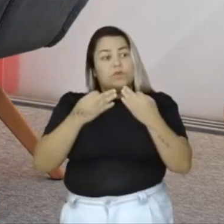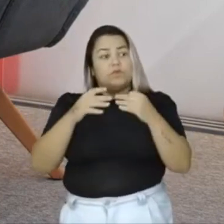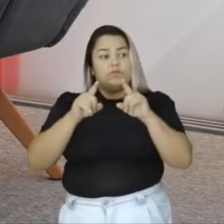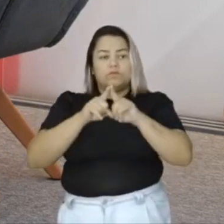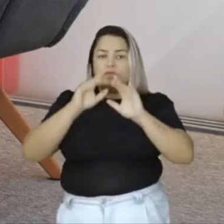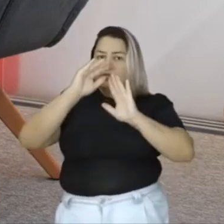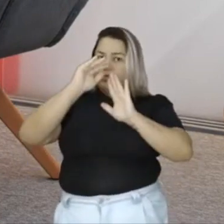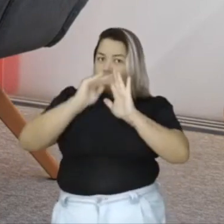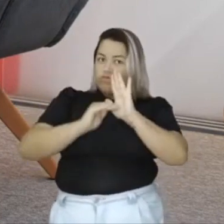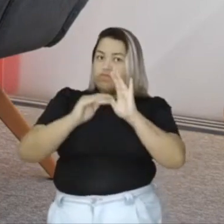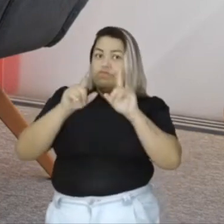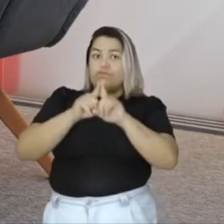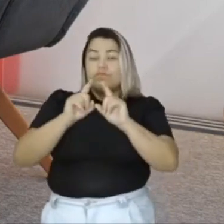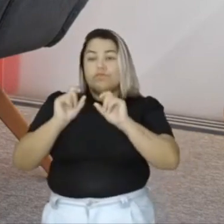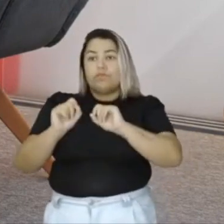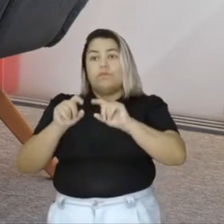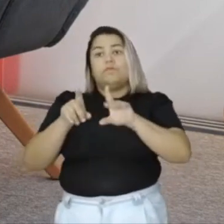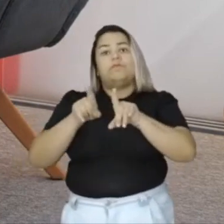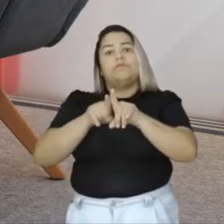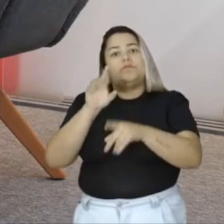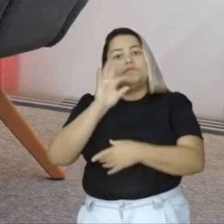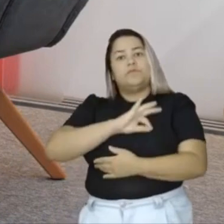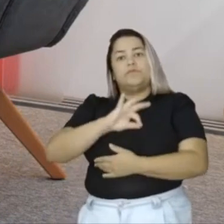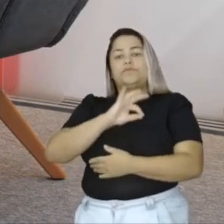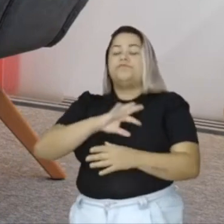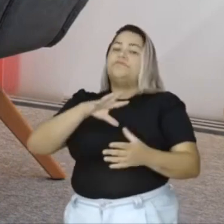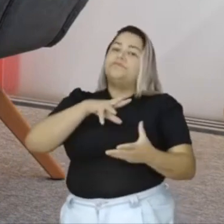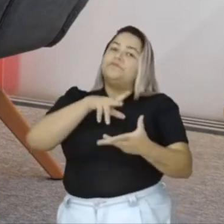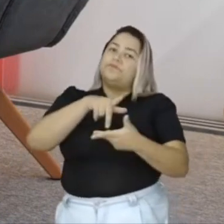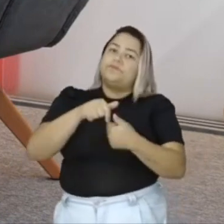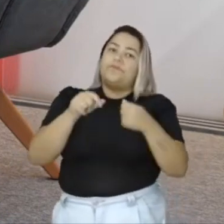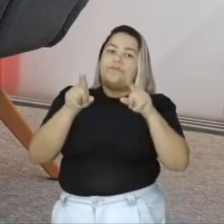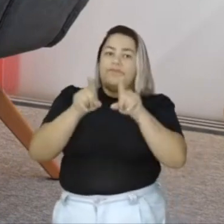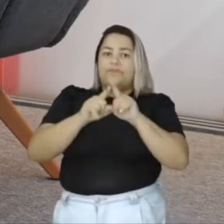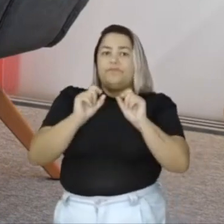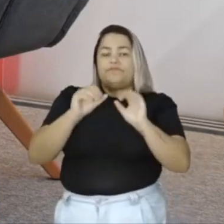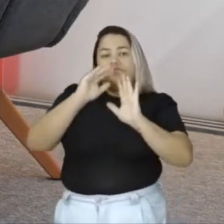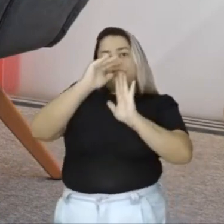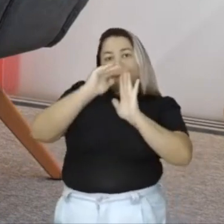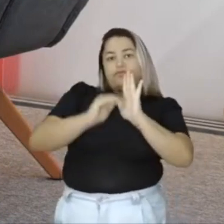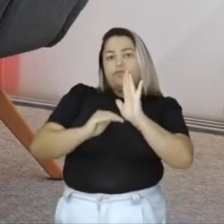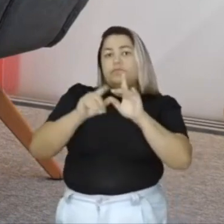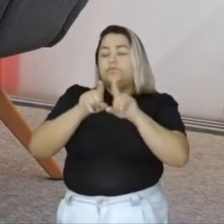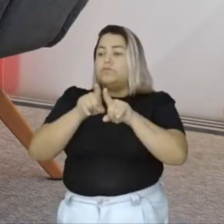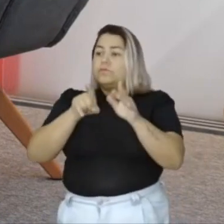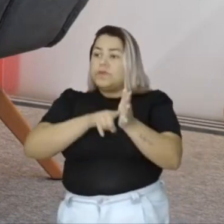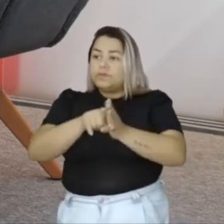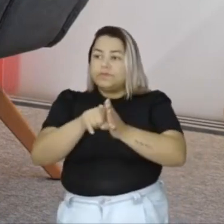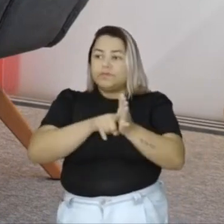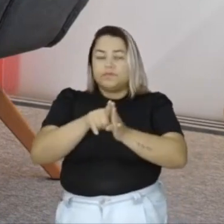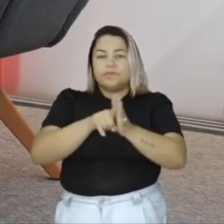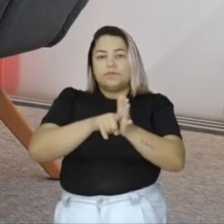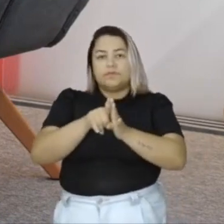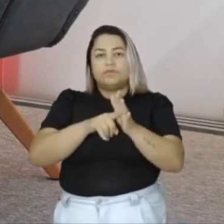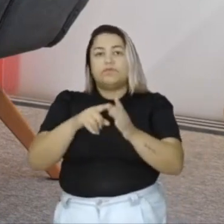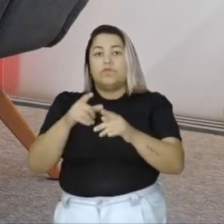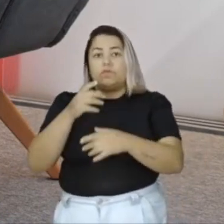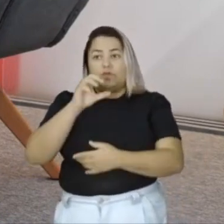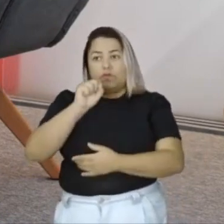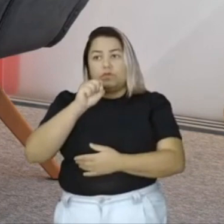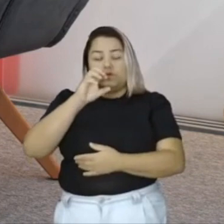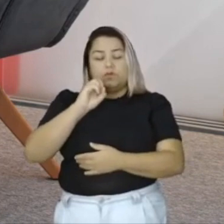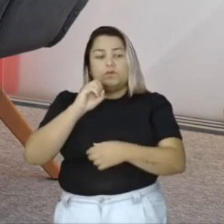que é o maior programa de transferência de renda do mundo, sabe? O programa mais pesquisado que nós temos, uma média de